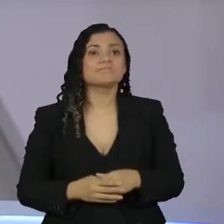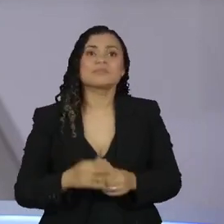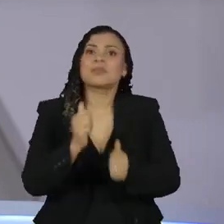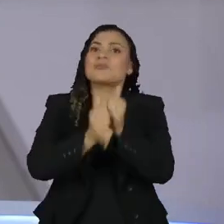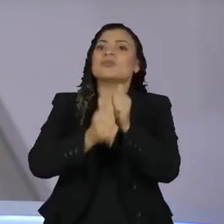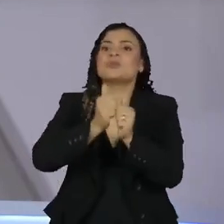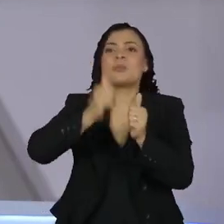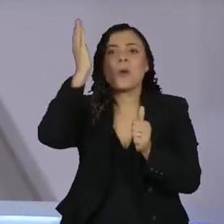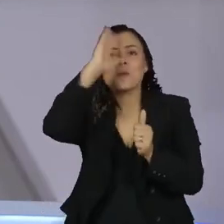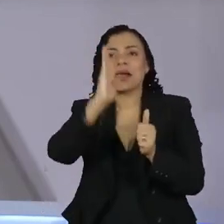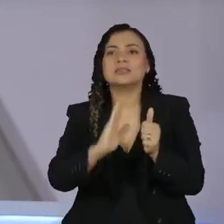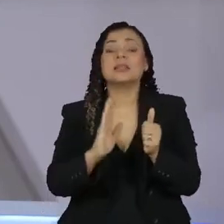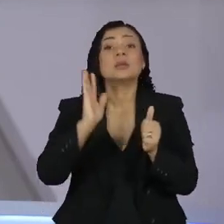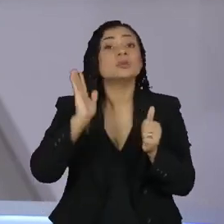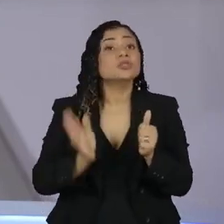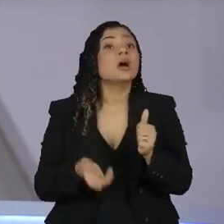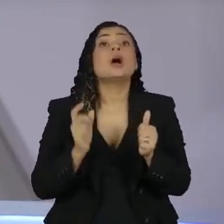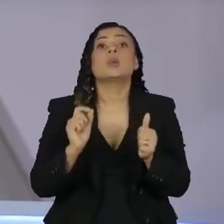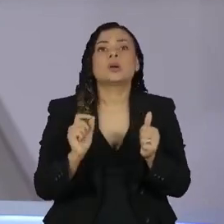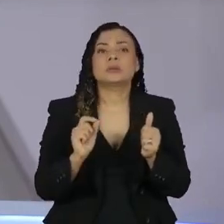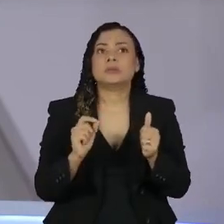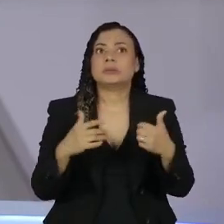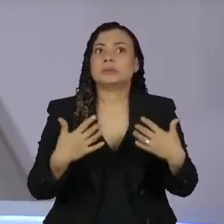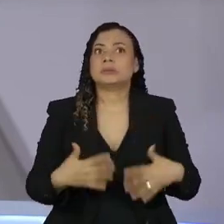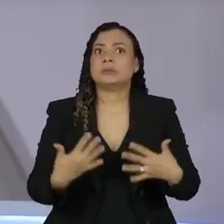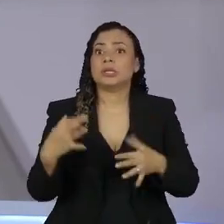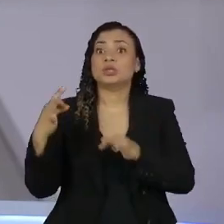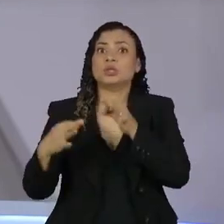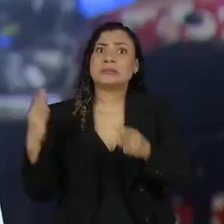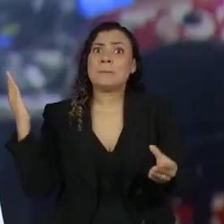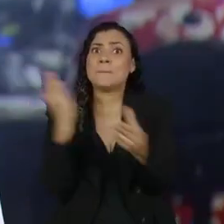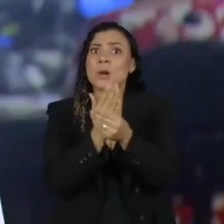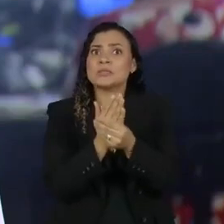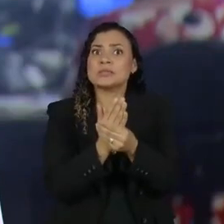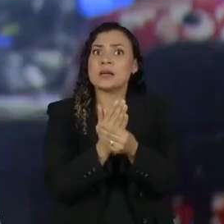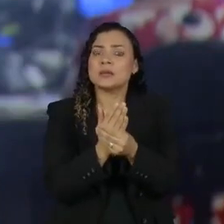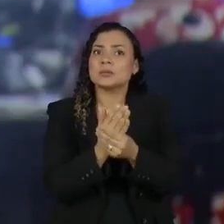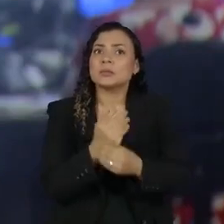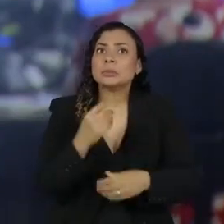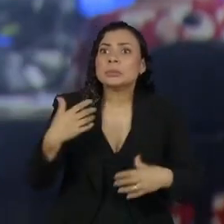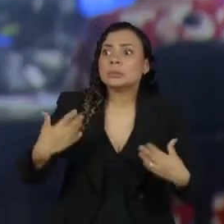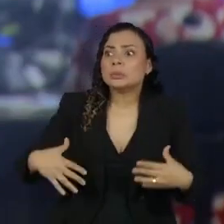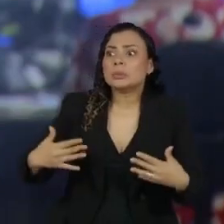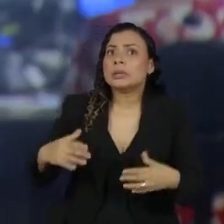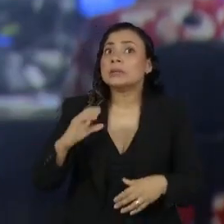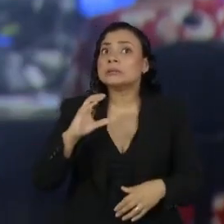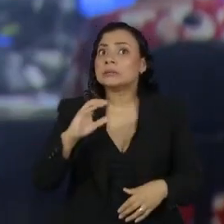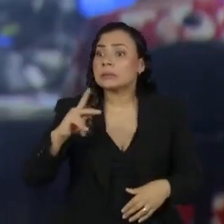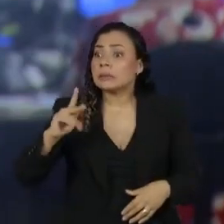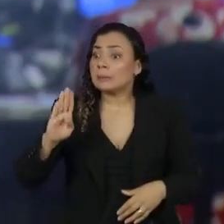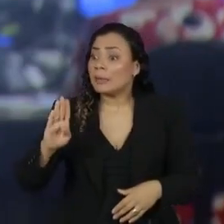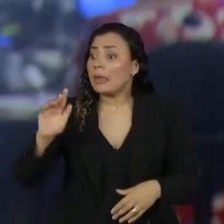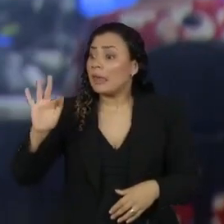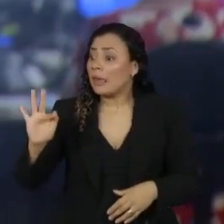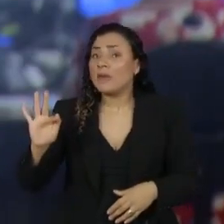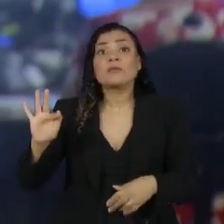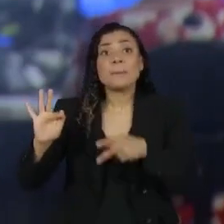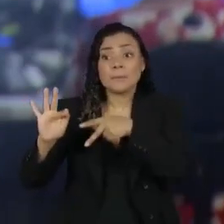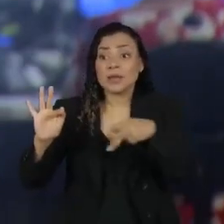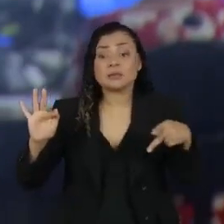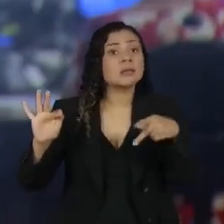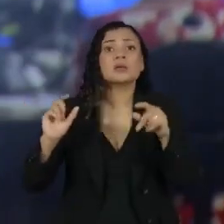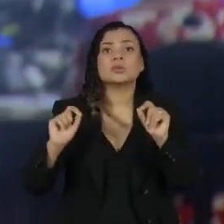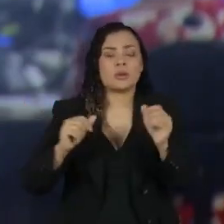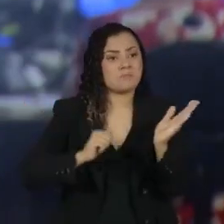o futebol brasileiro está so intervenção judicial o presidente da CBF Ednaldo Rodrigues foi